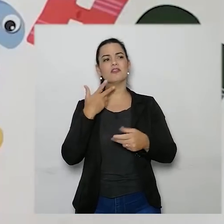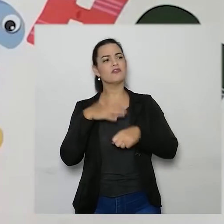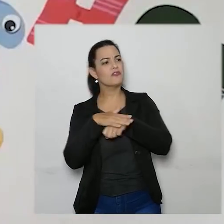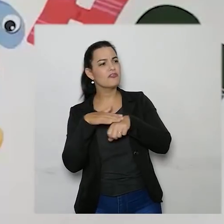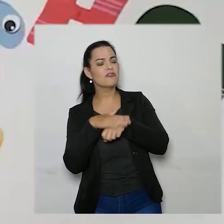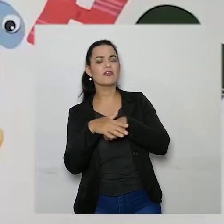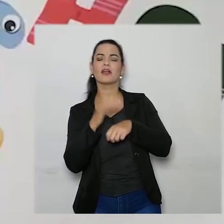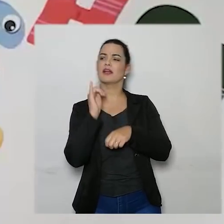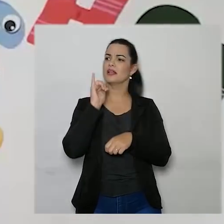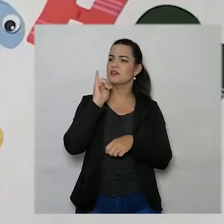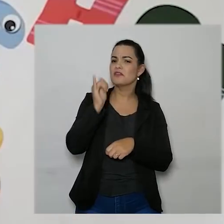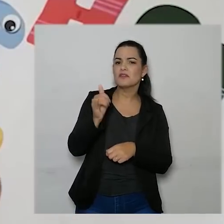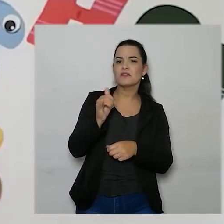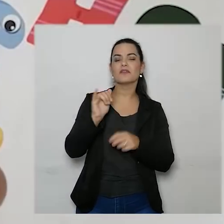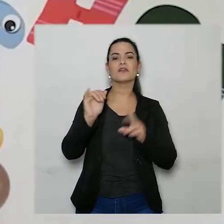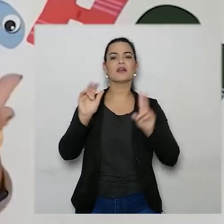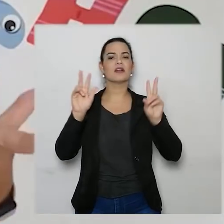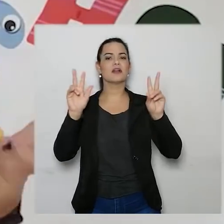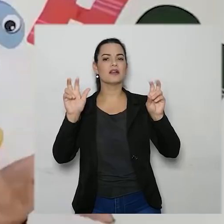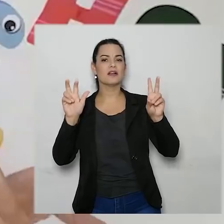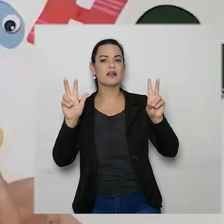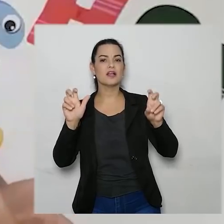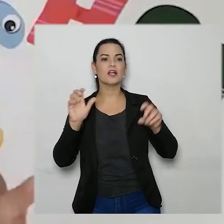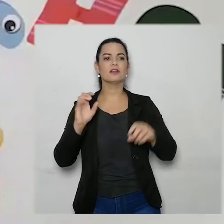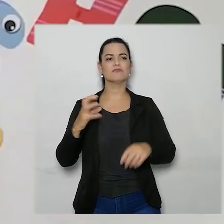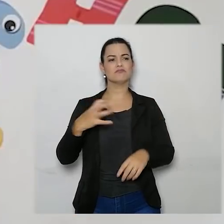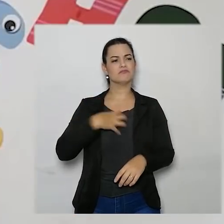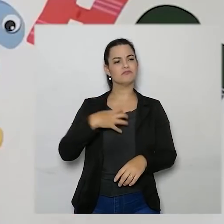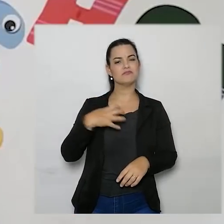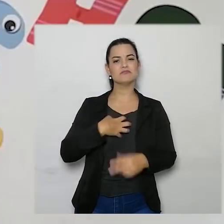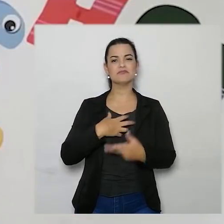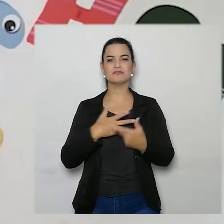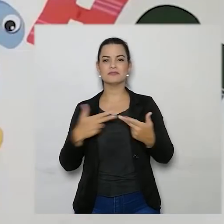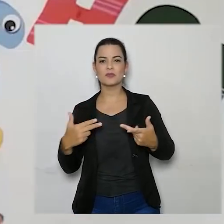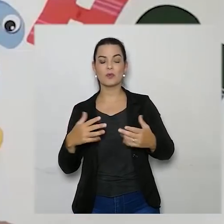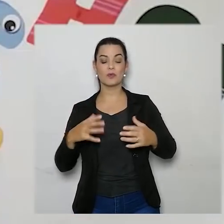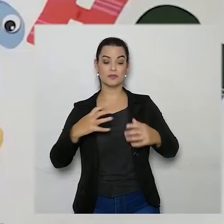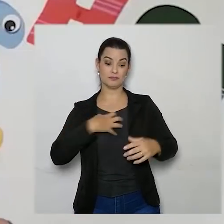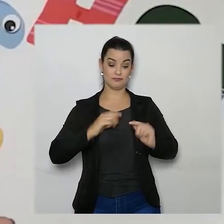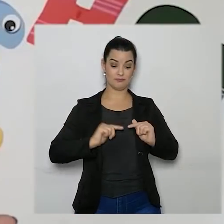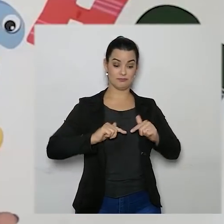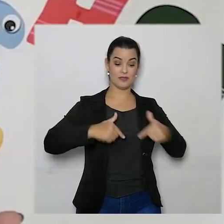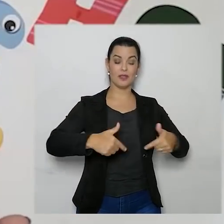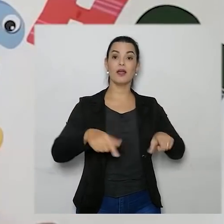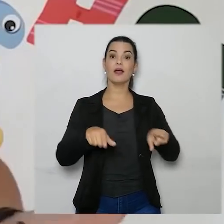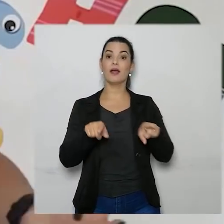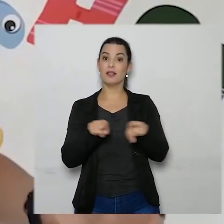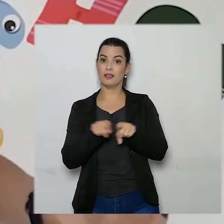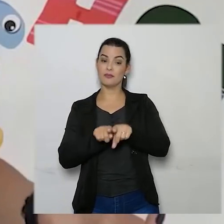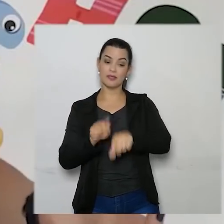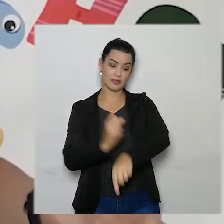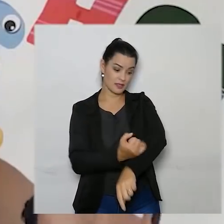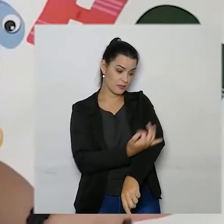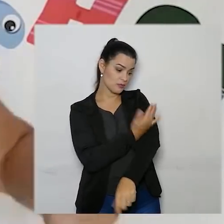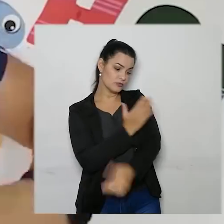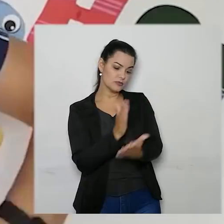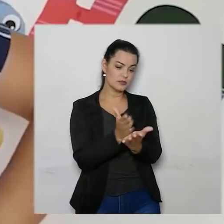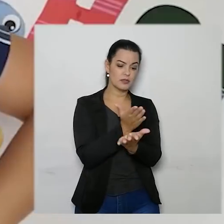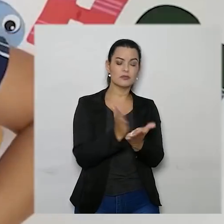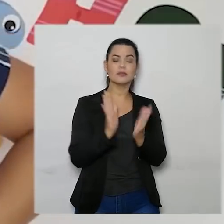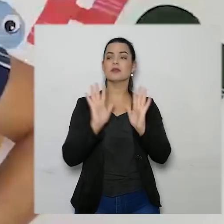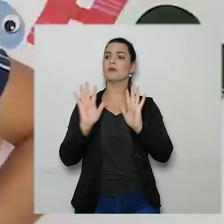sobre sensações, sobre comportamento, falamos sobre algumas emoções também, mas pro